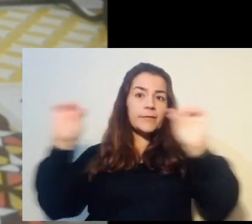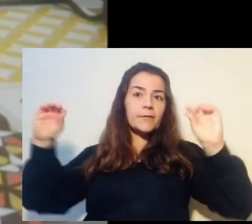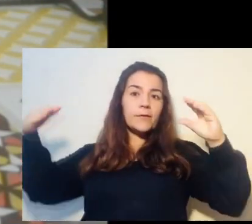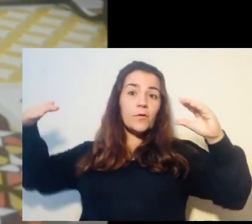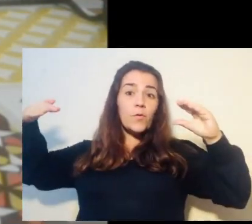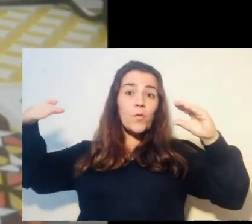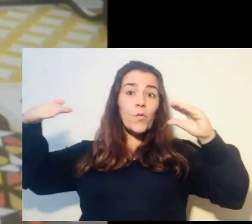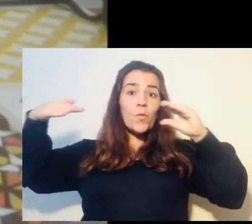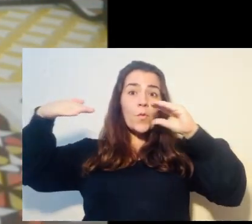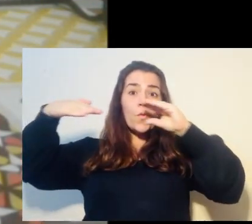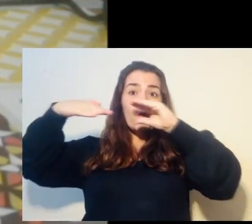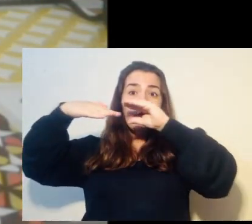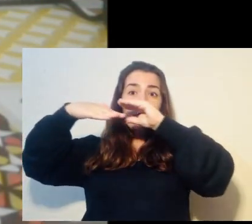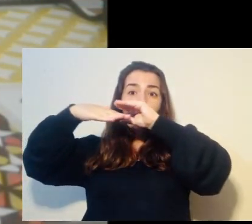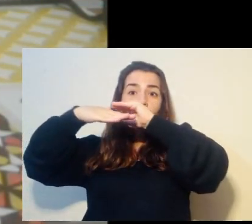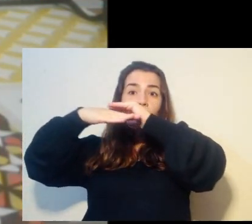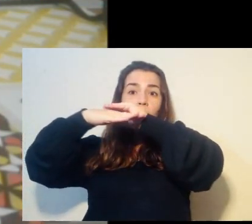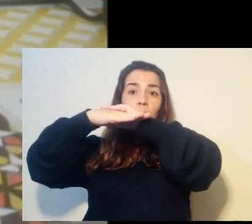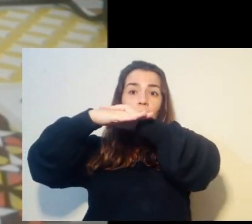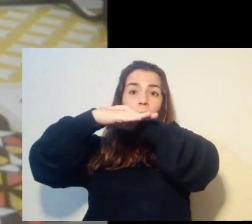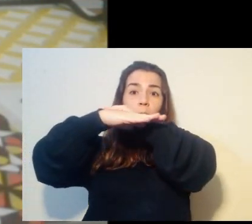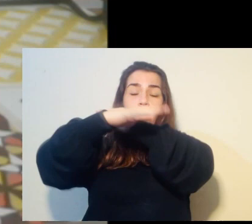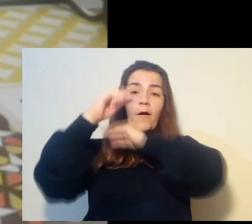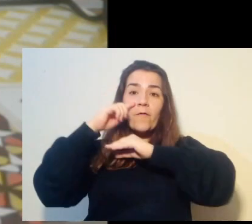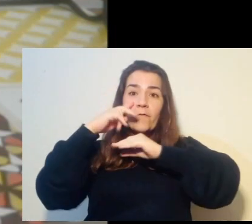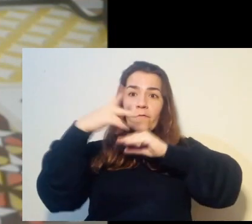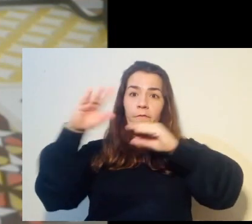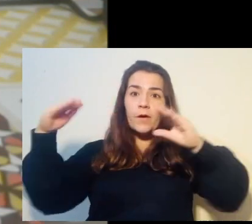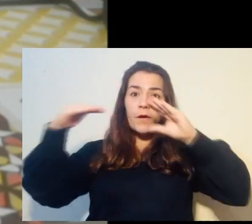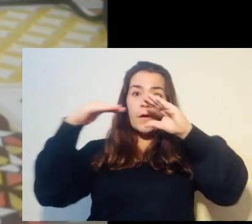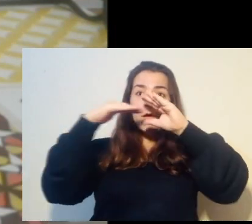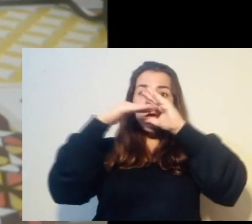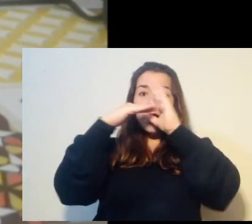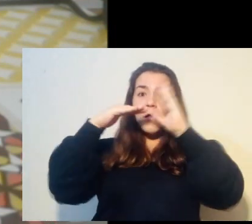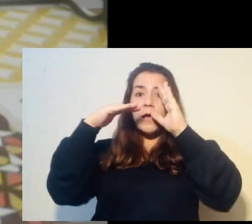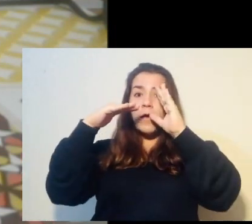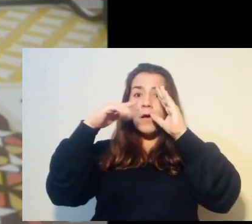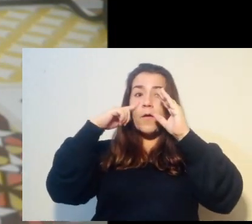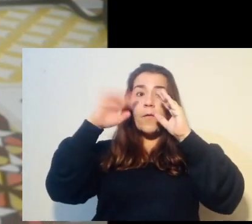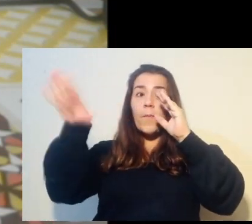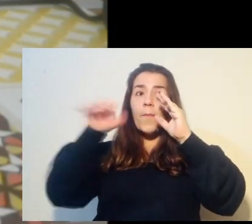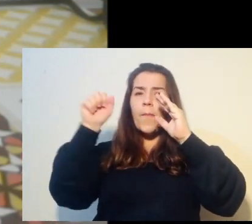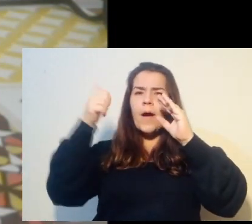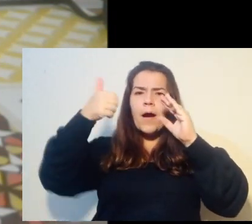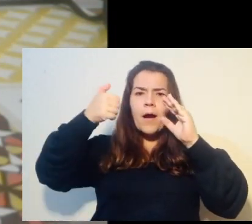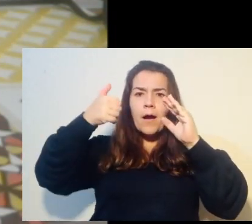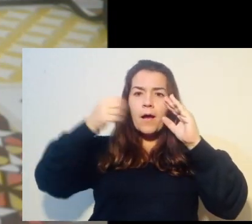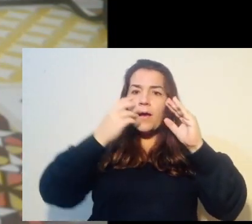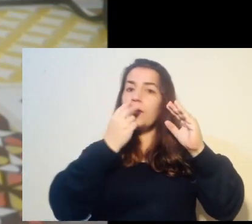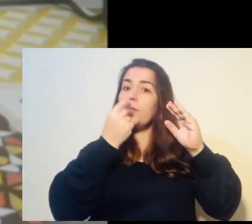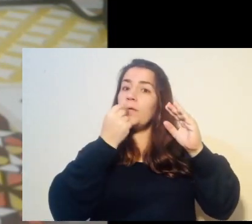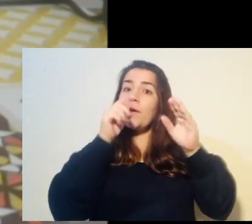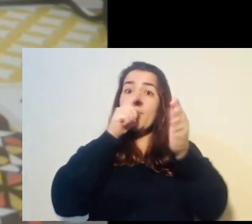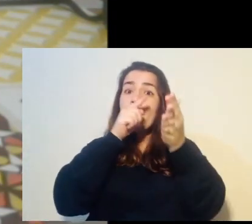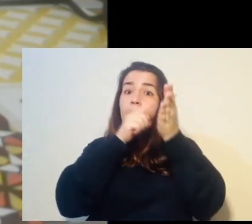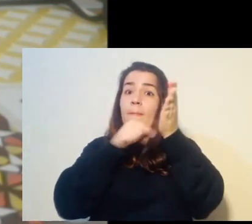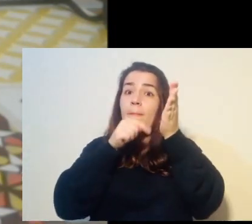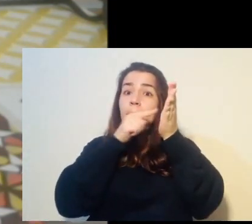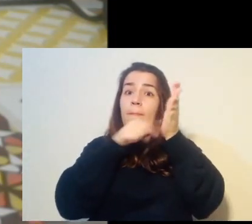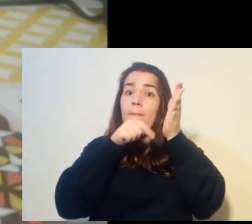separarem internamente. Então aí a gente viu onde ela toca, ela tocou, a gente pega uma caneta, um